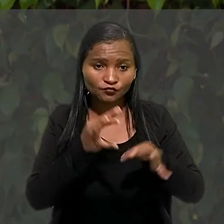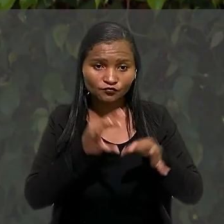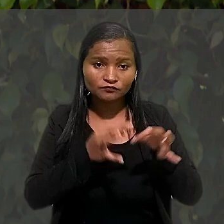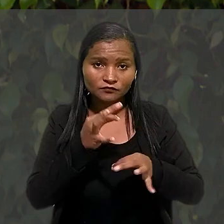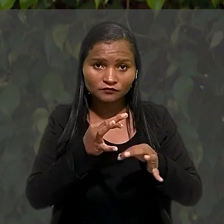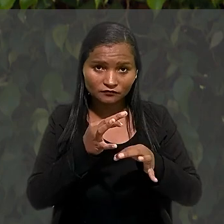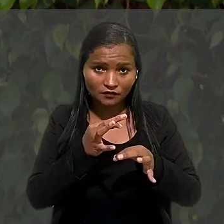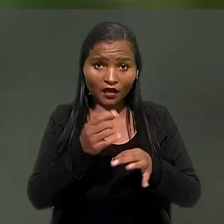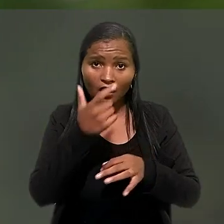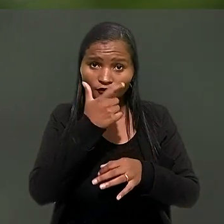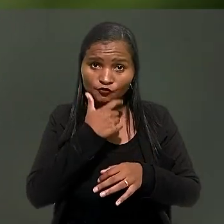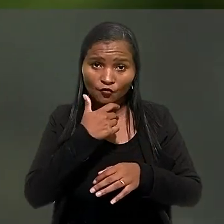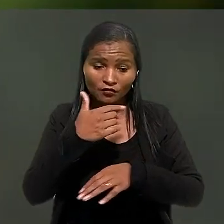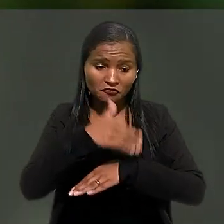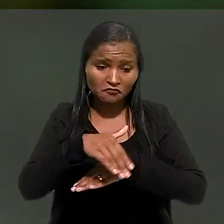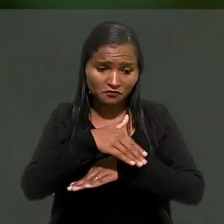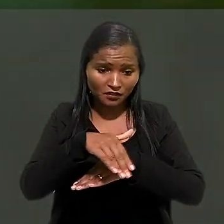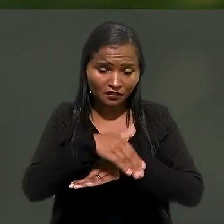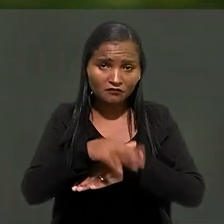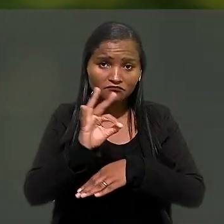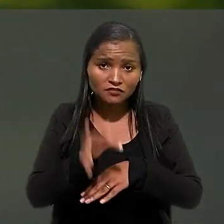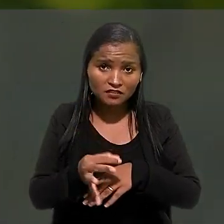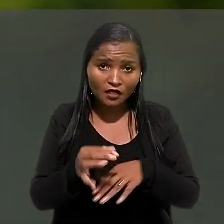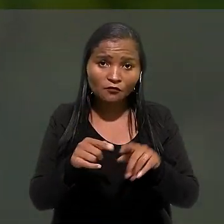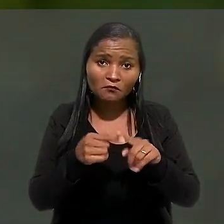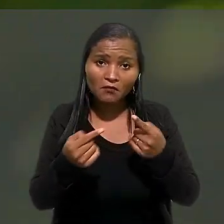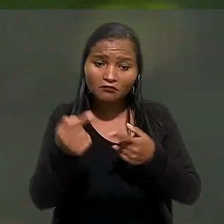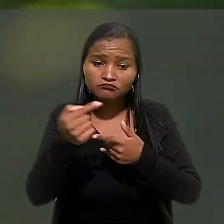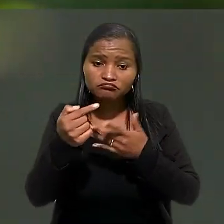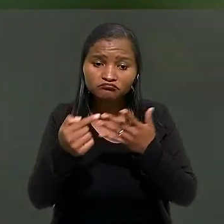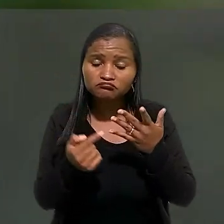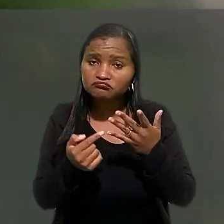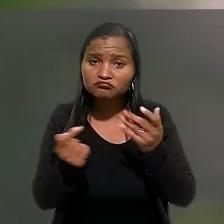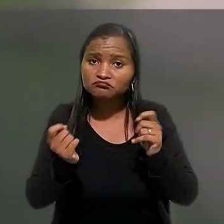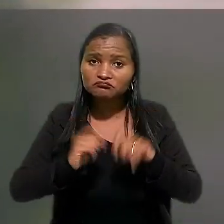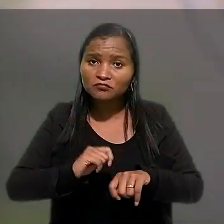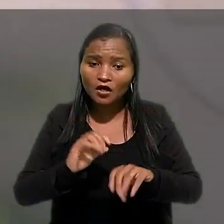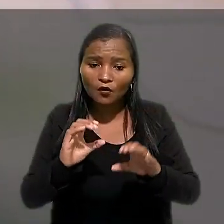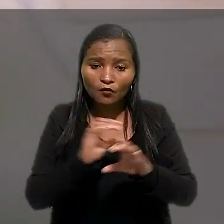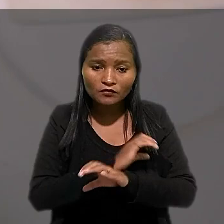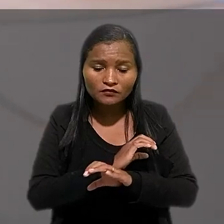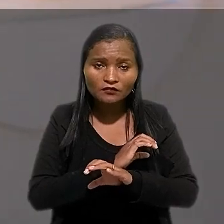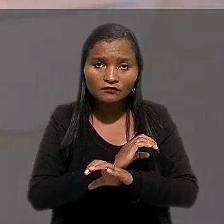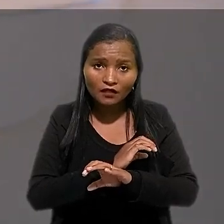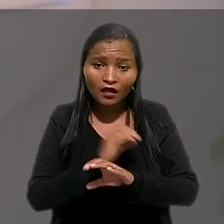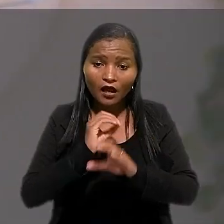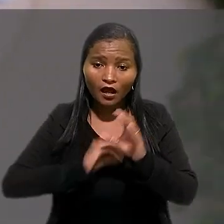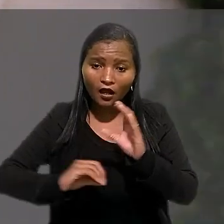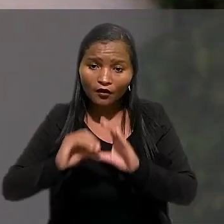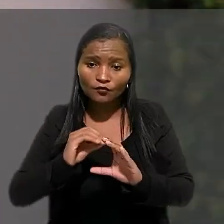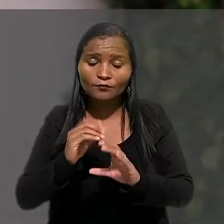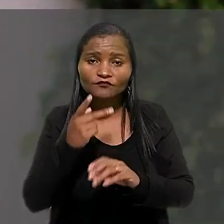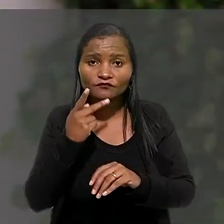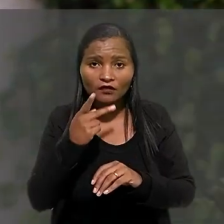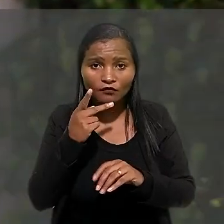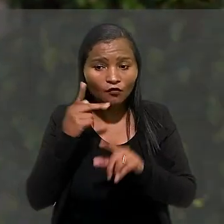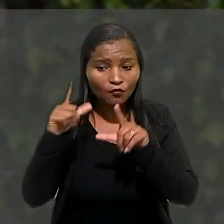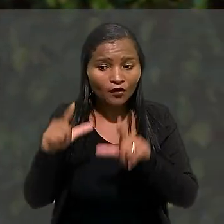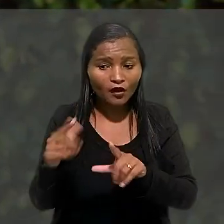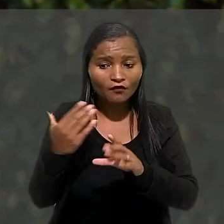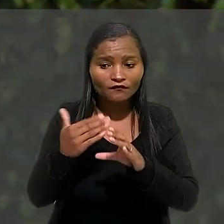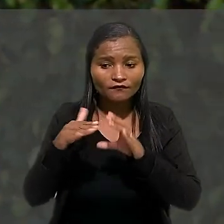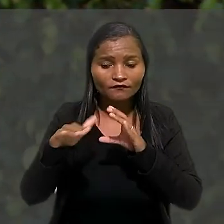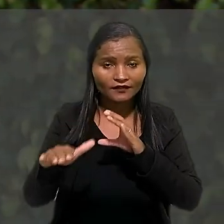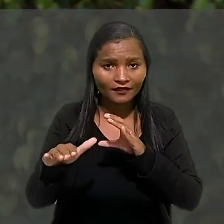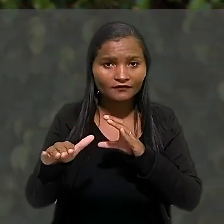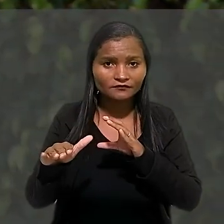presumiu o endereço apontado pelo jornalista sem que houvesse elementos que permitissem essa conclusão. De acordo com a emissora, o local para